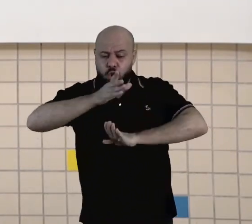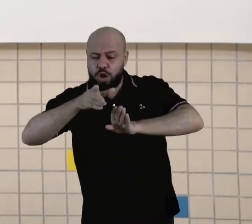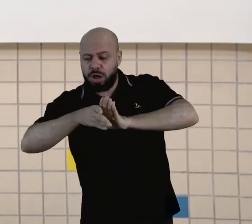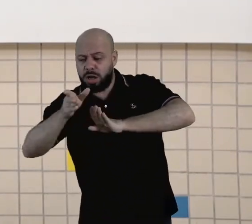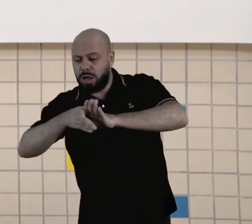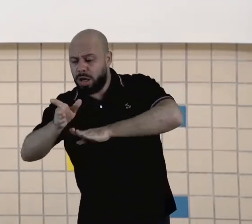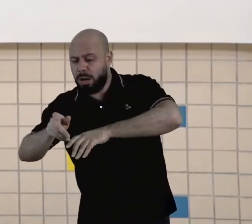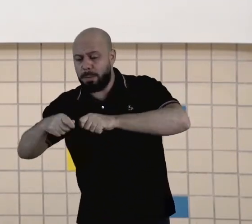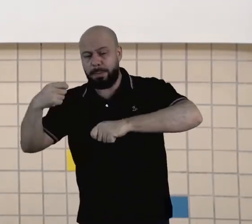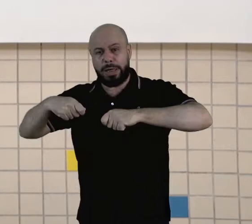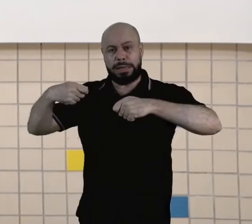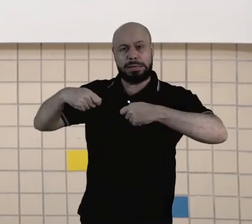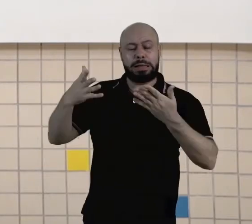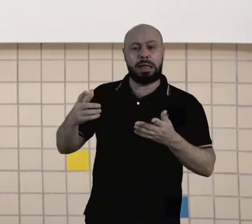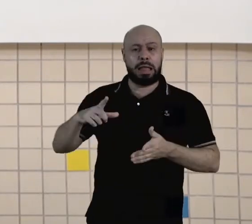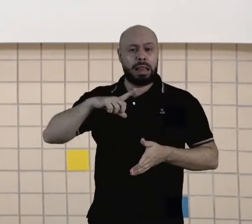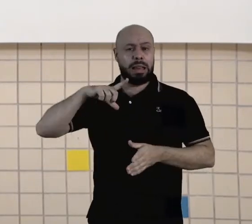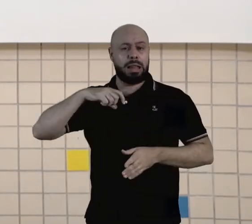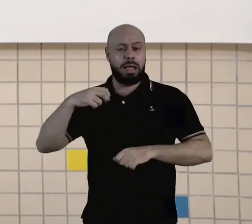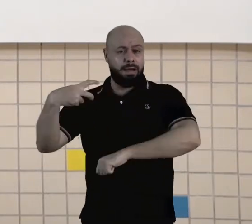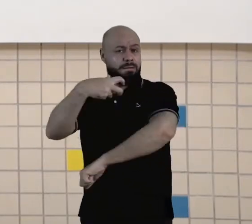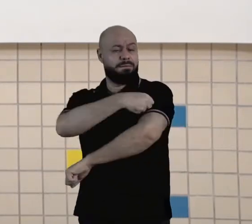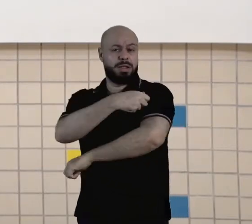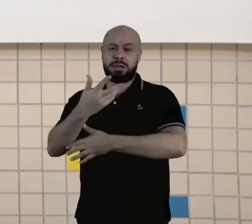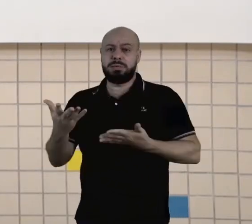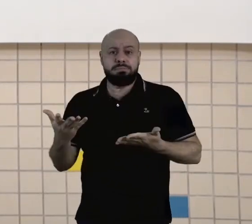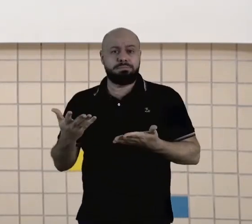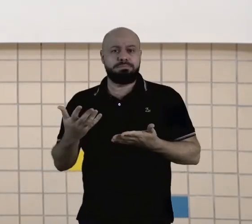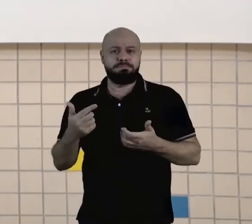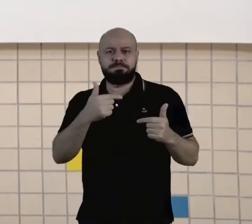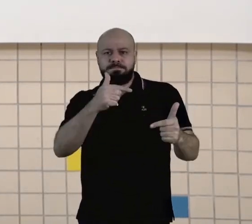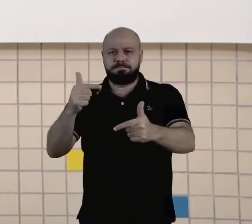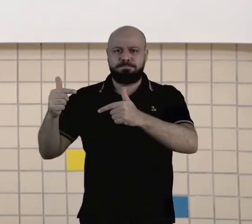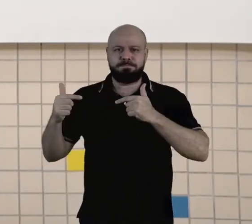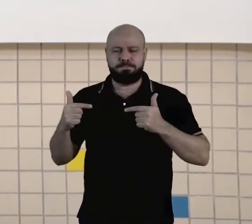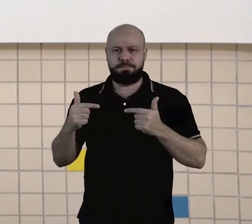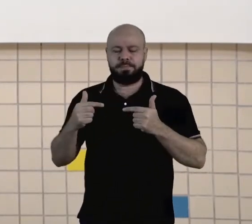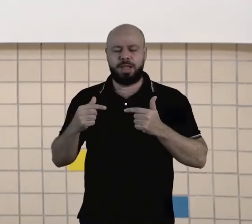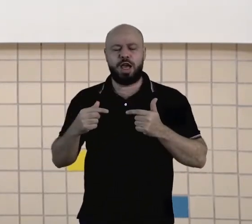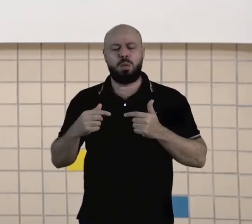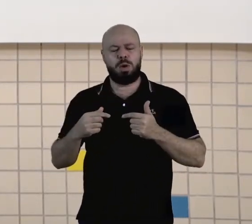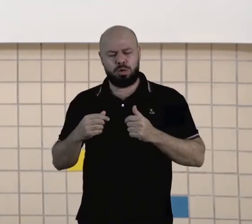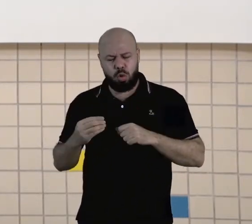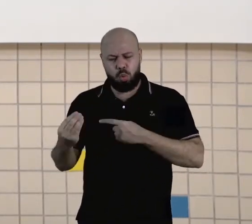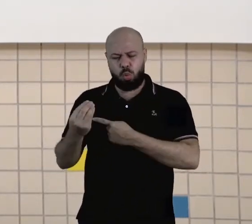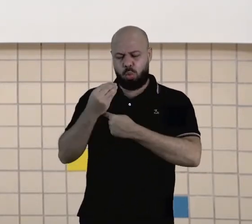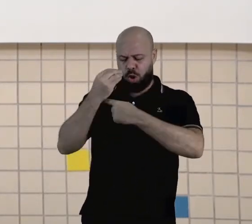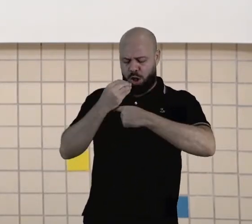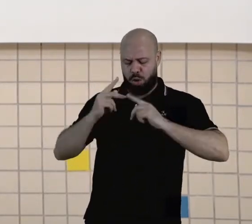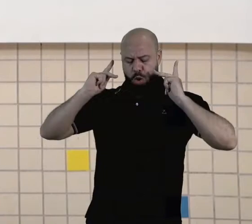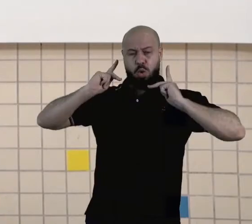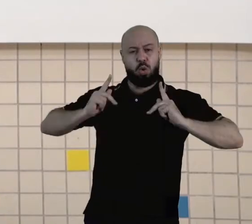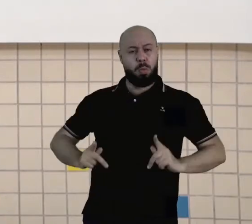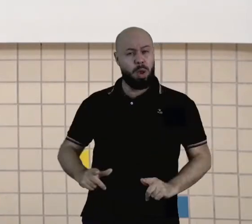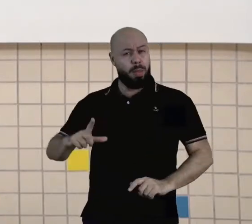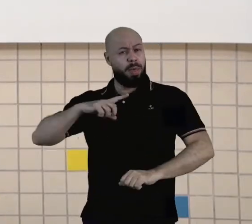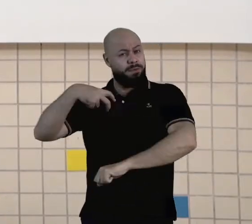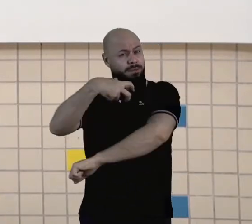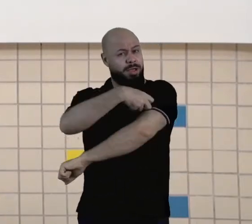da necessidade de ter uma vacina, da necessidade de cuidar do corpo, da necessidade de ter essa